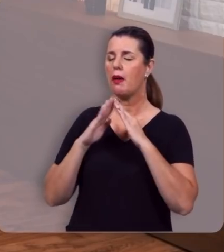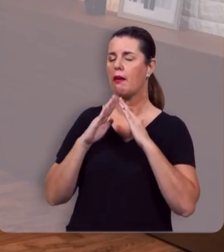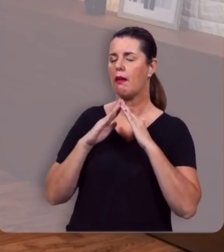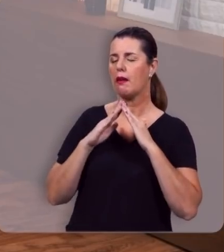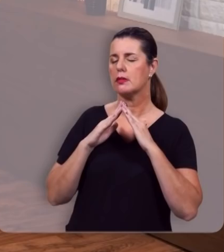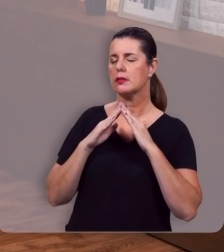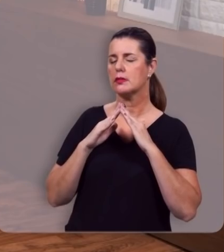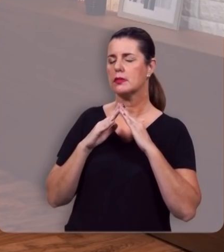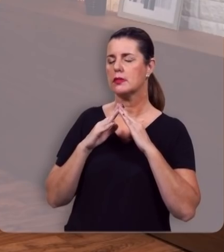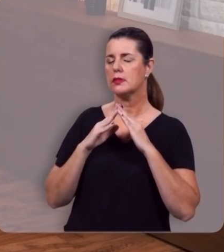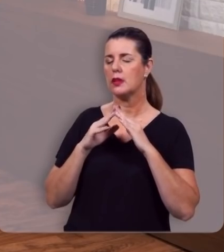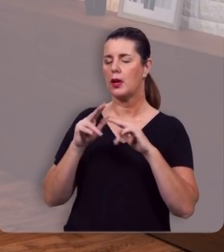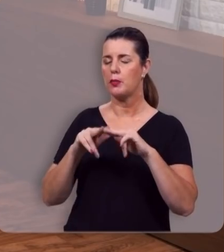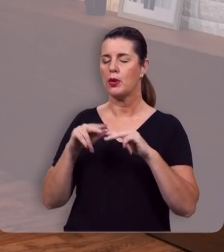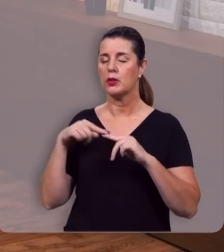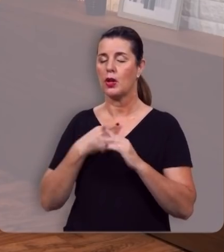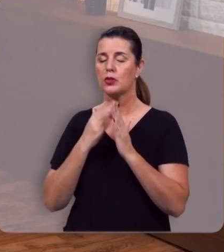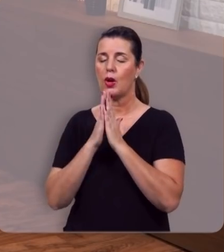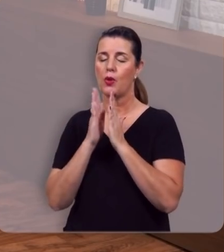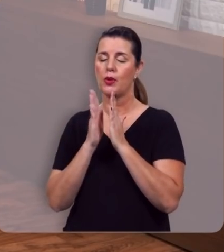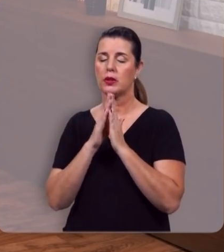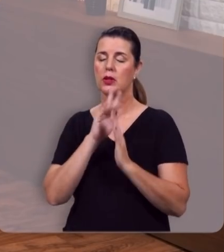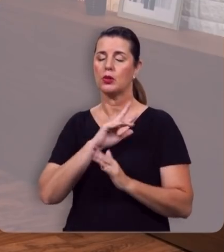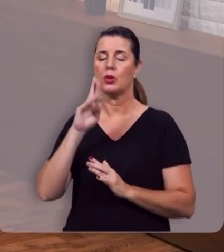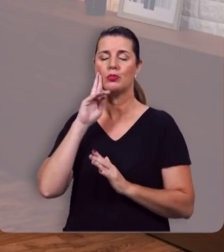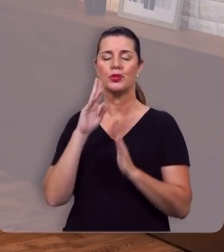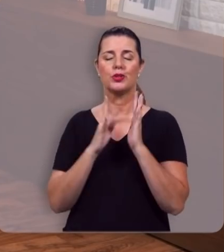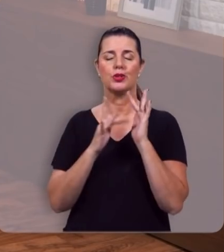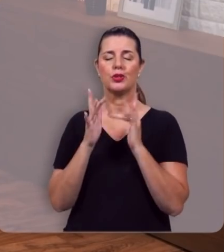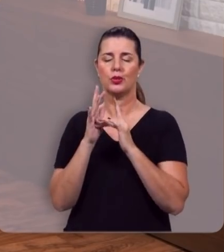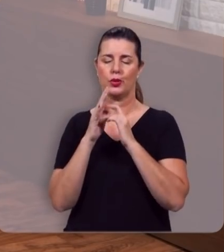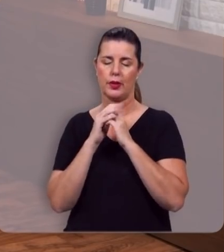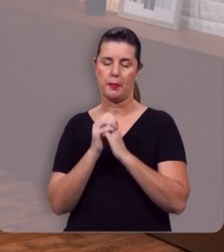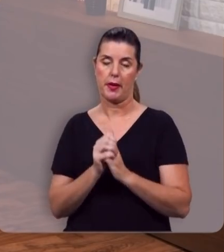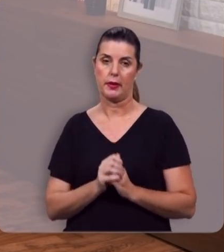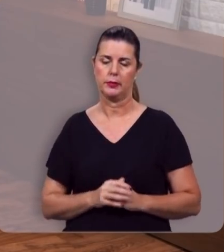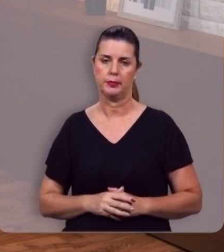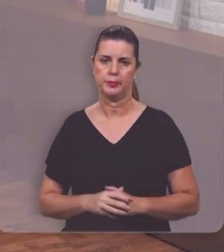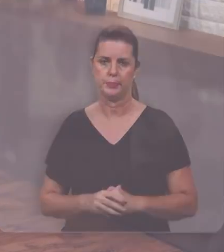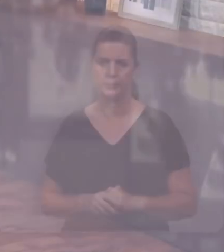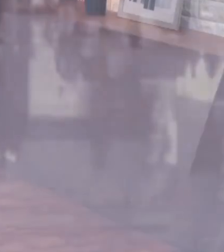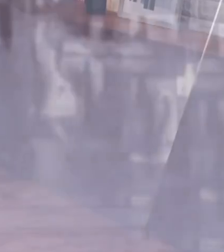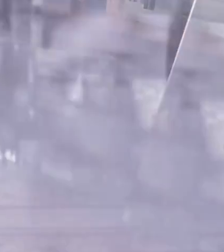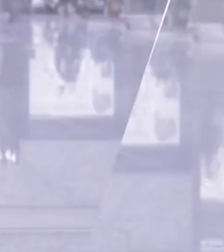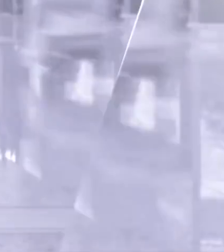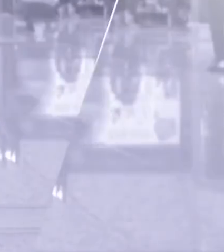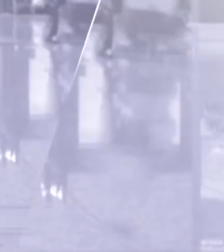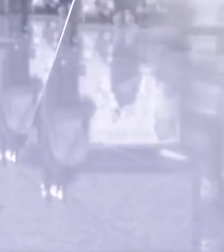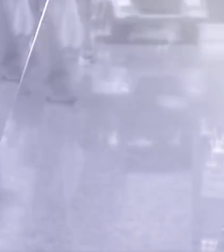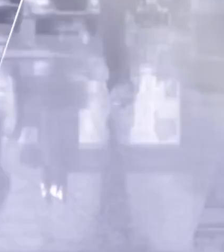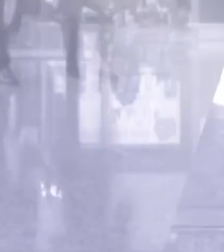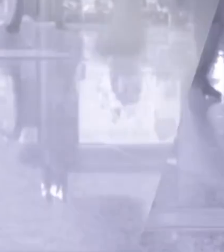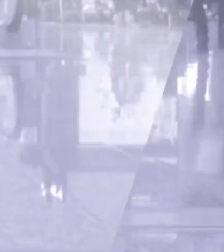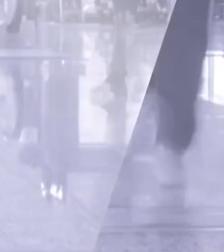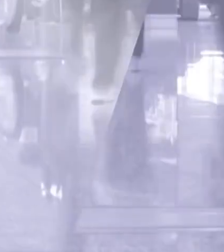casa, pois é a nossa oração em nome de Jesus. Amém.